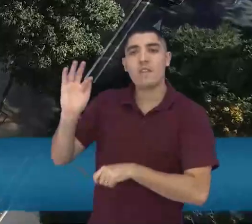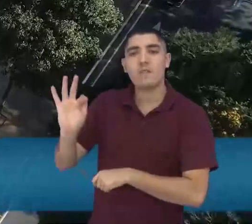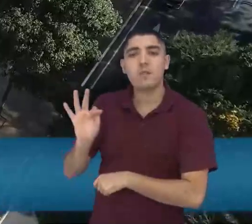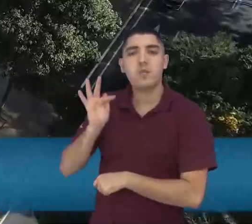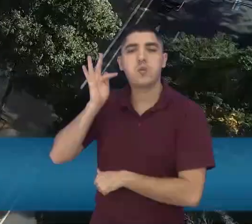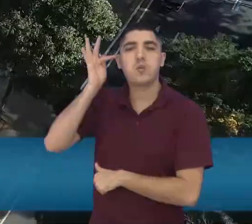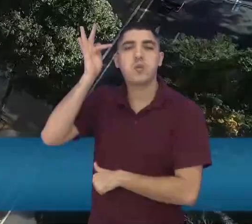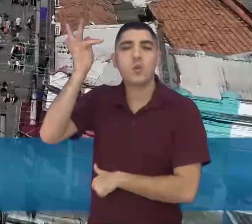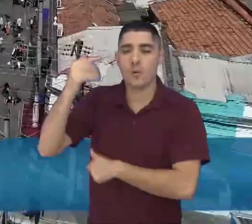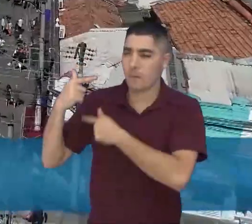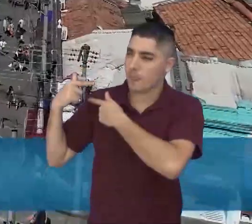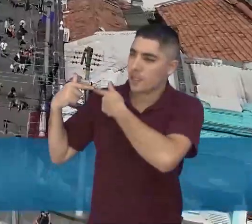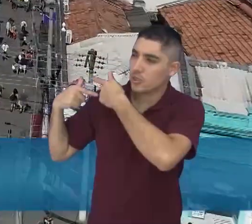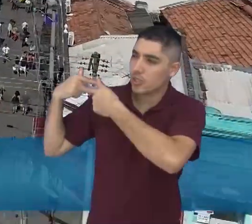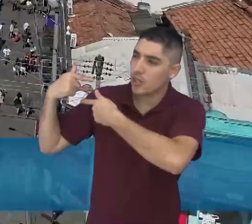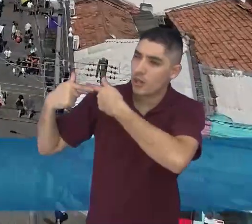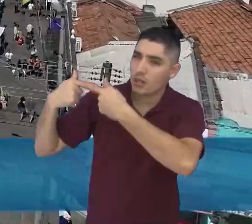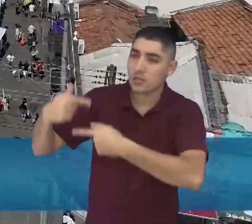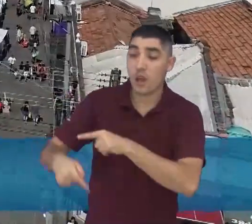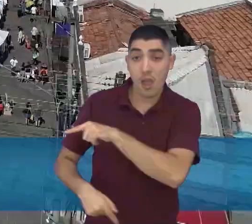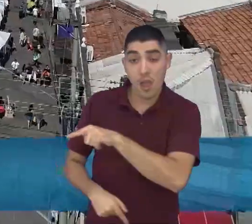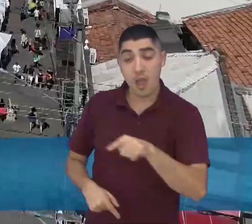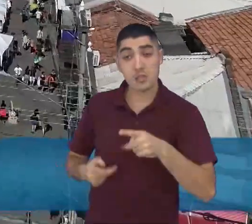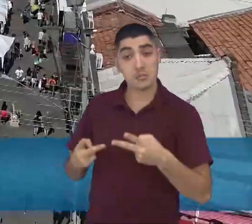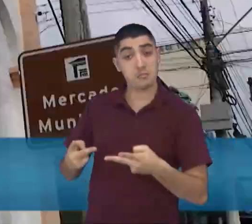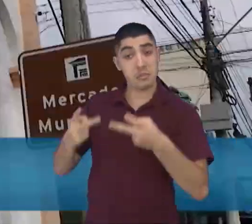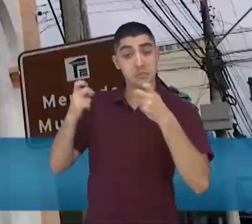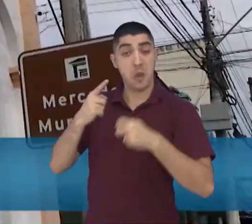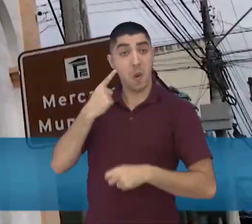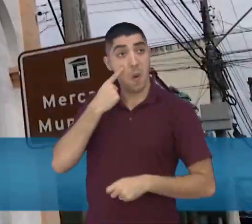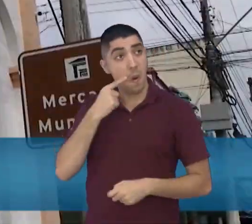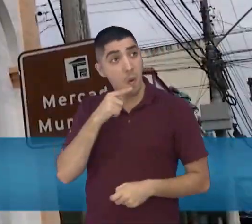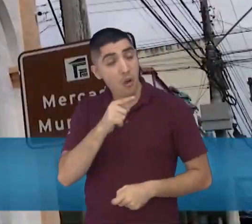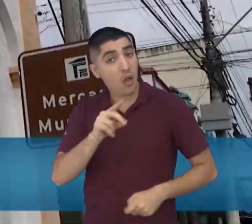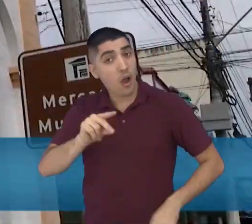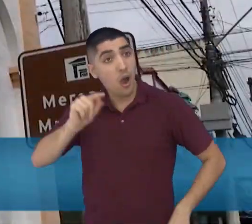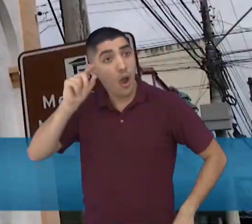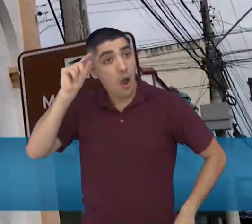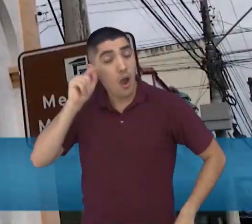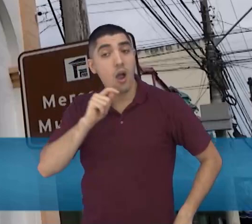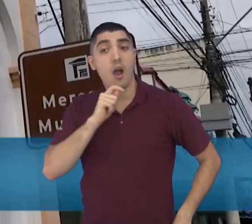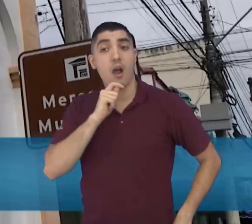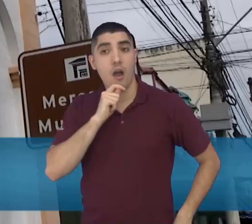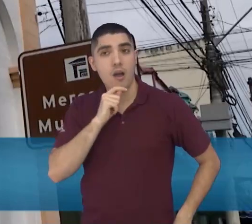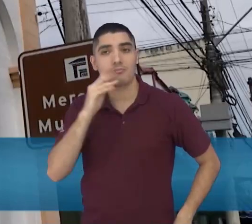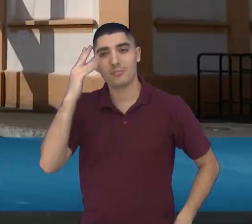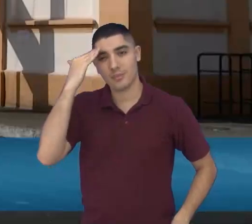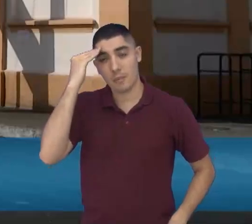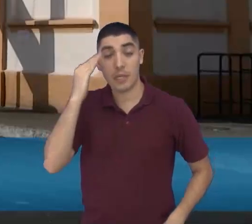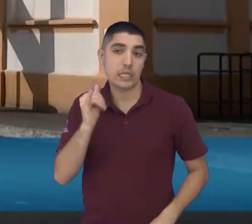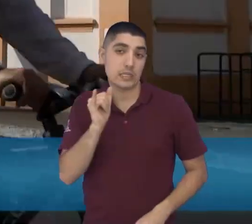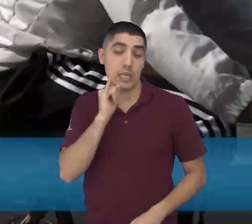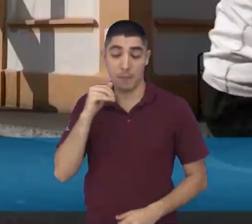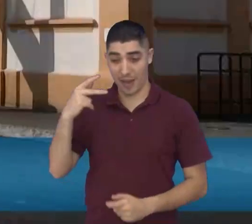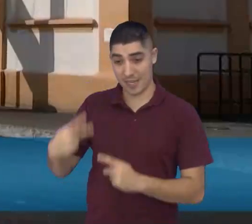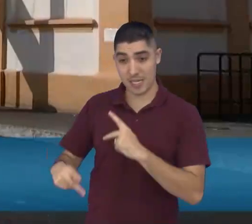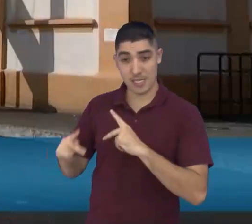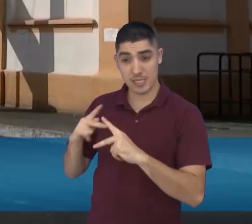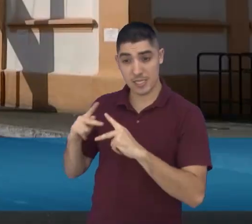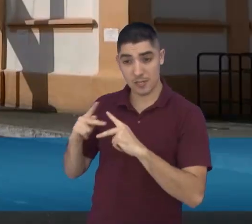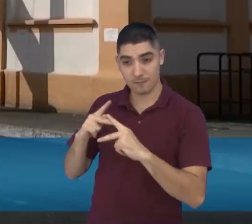para que veja como era a vida. E nesse caso aqui, por exemplo, São José perdeu uma coisa que